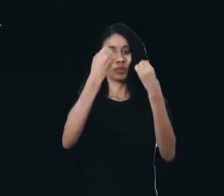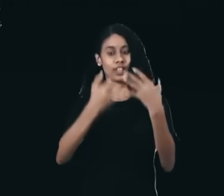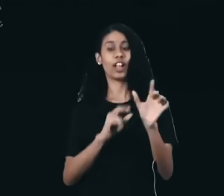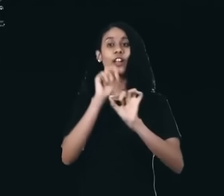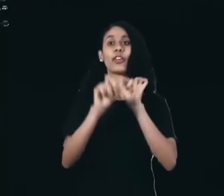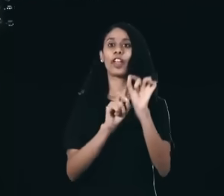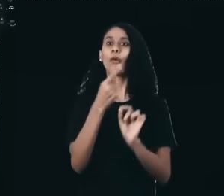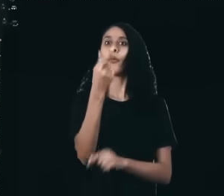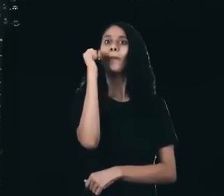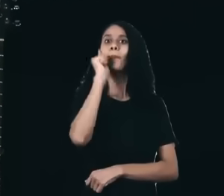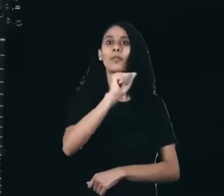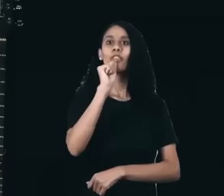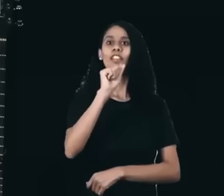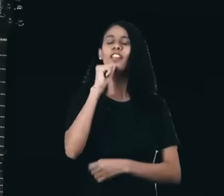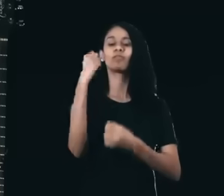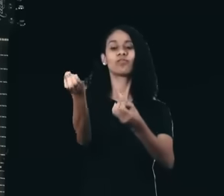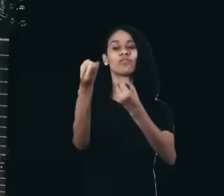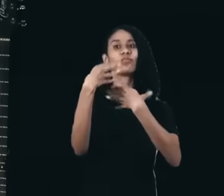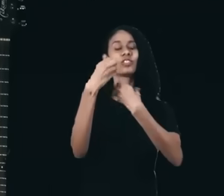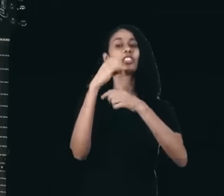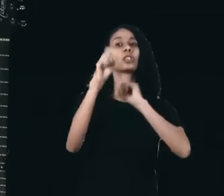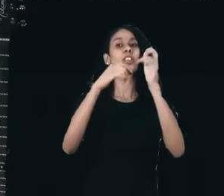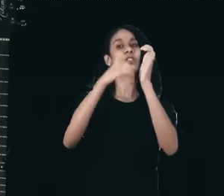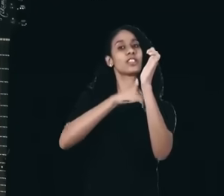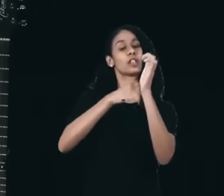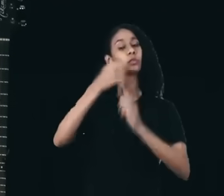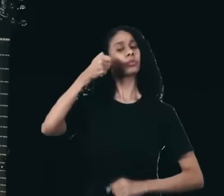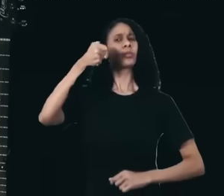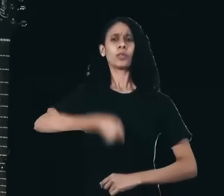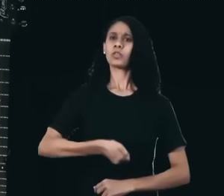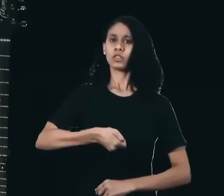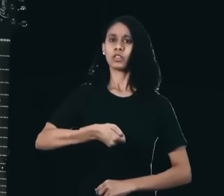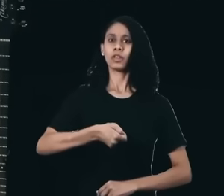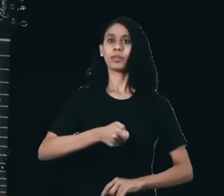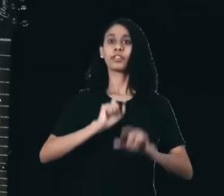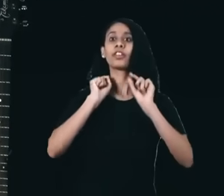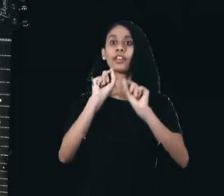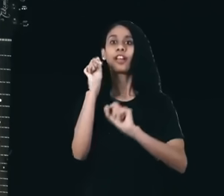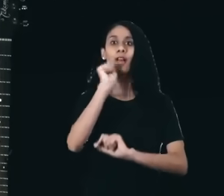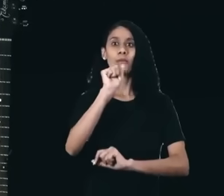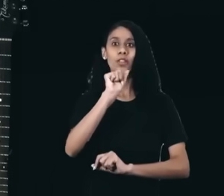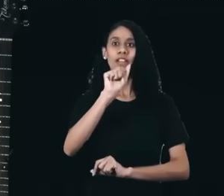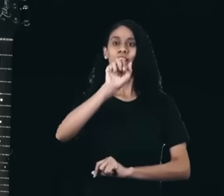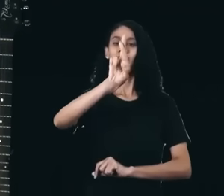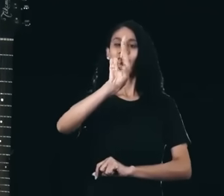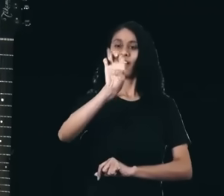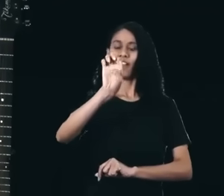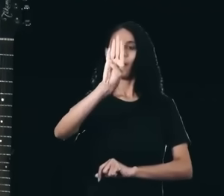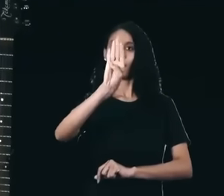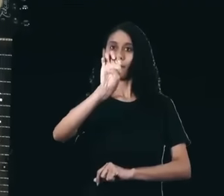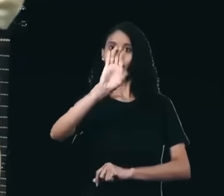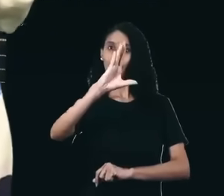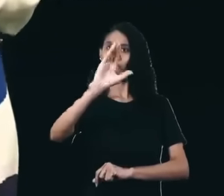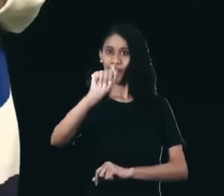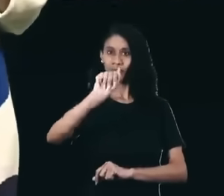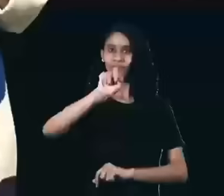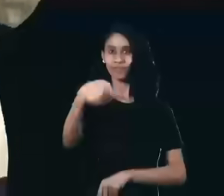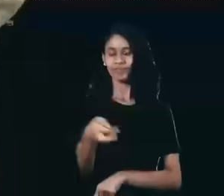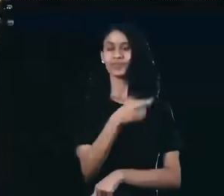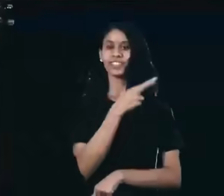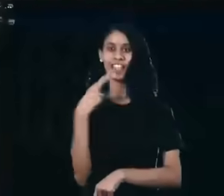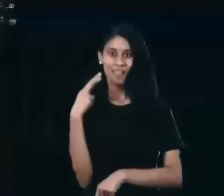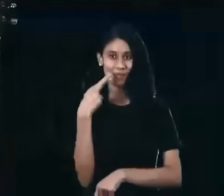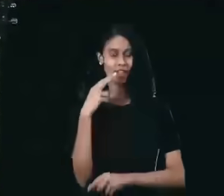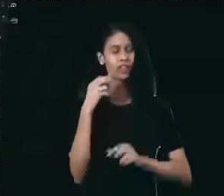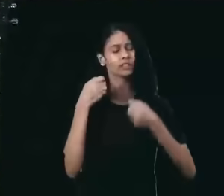sobre uma mulher que nos ensina o segredo do posicionamento. E essa mulher foi Rebeca. Eu gostaria de começar essa